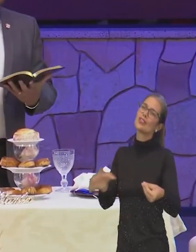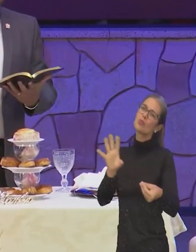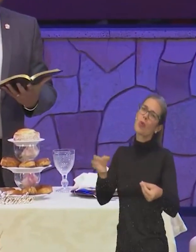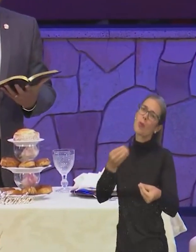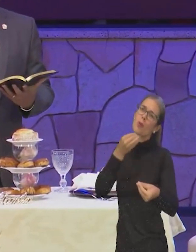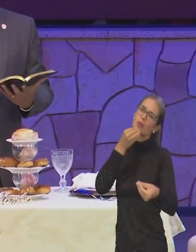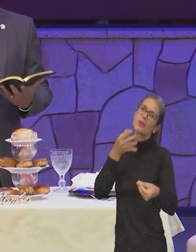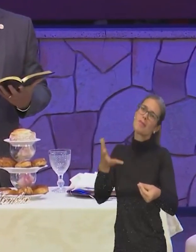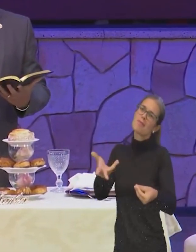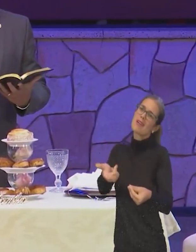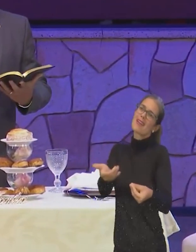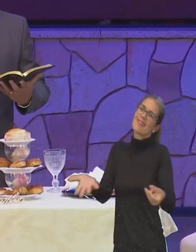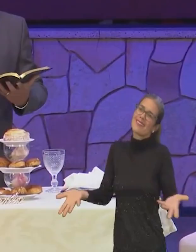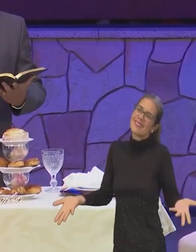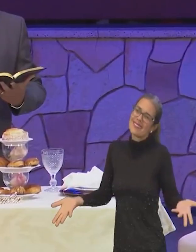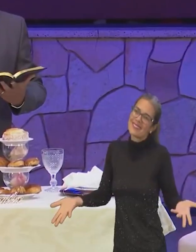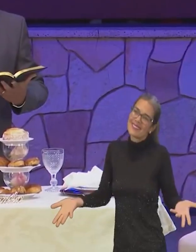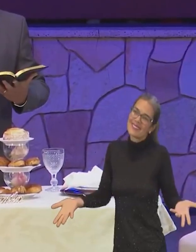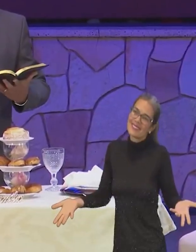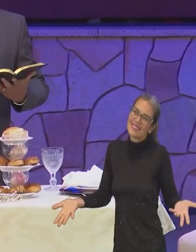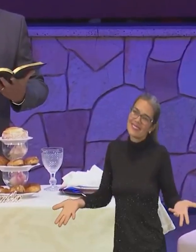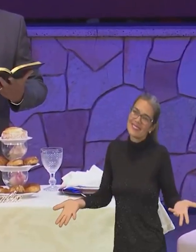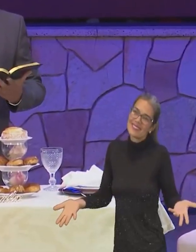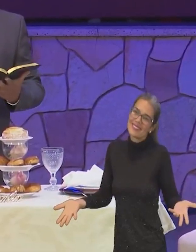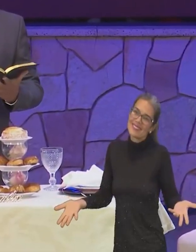Este momento em que nós